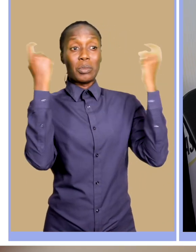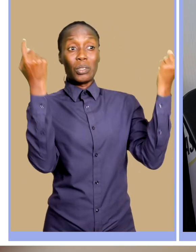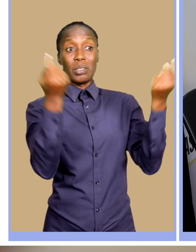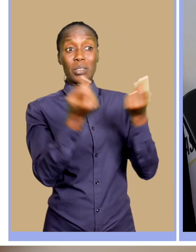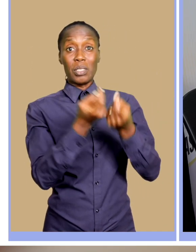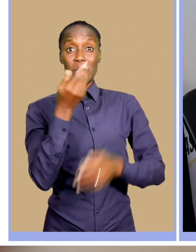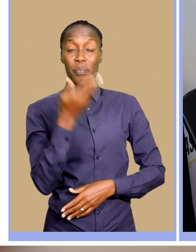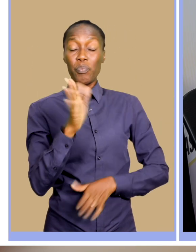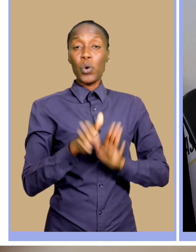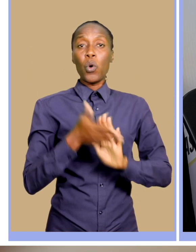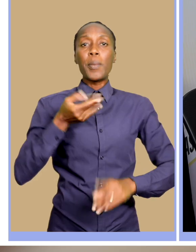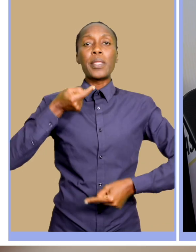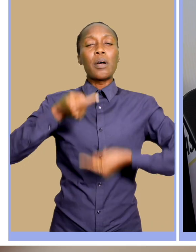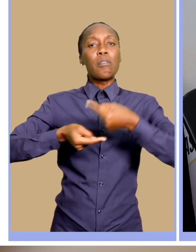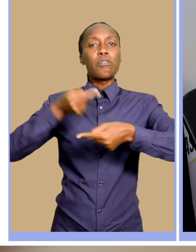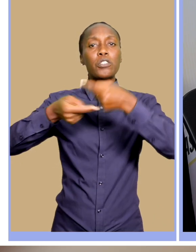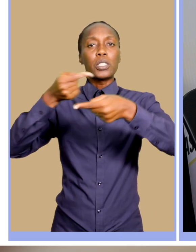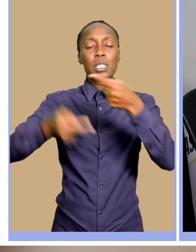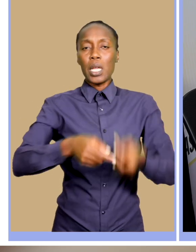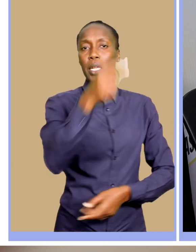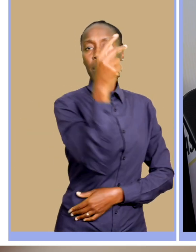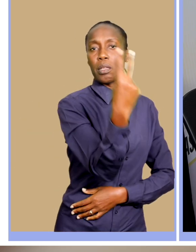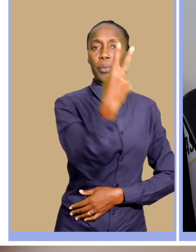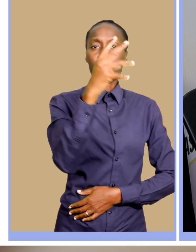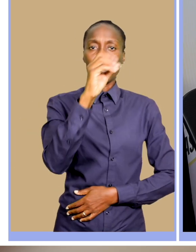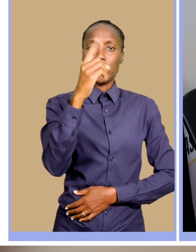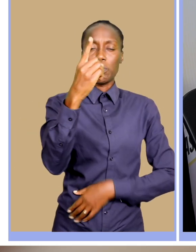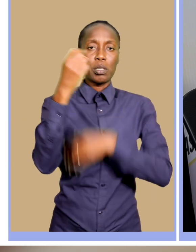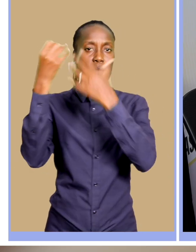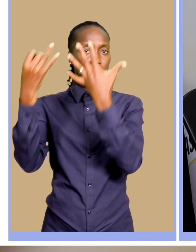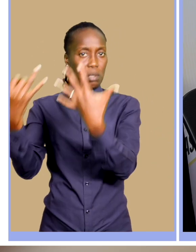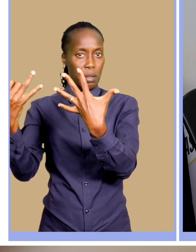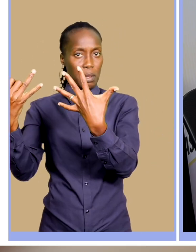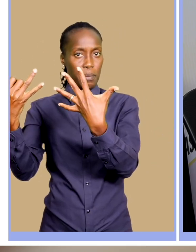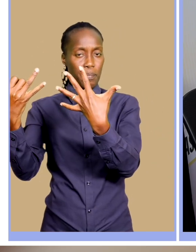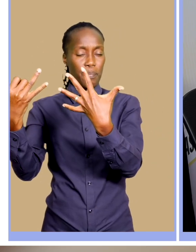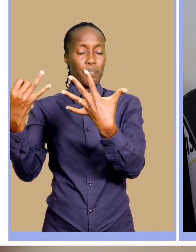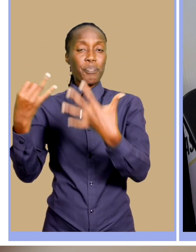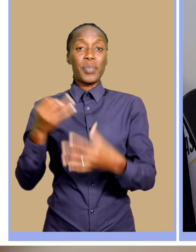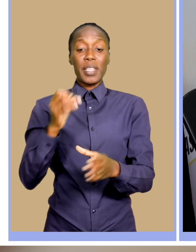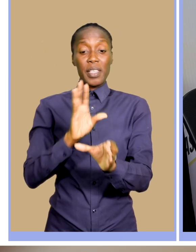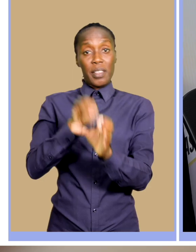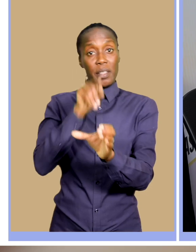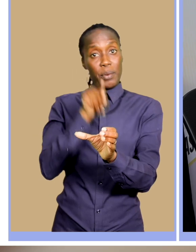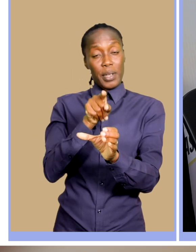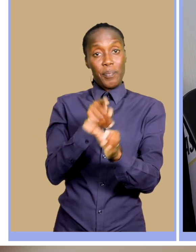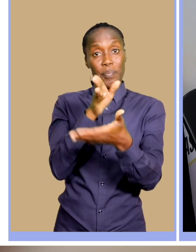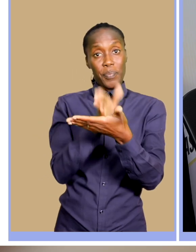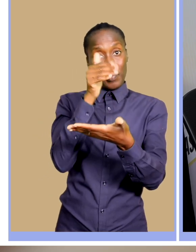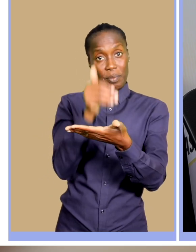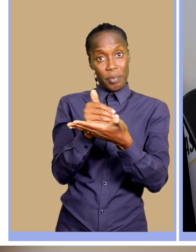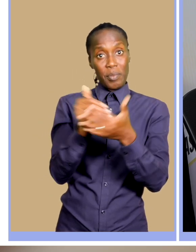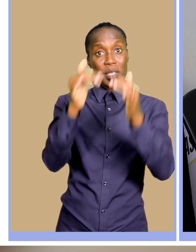2017. E dentro deste observatório existe uma área específica que nós chamamos de área de observação